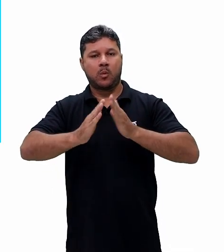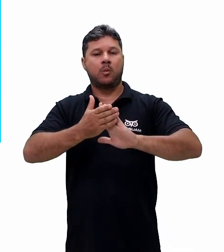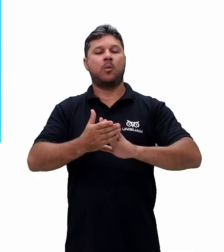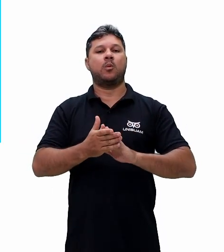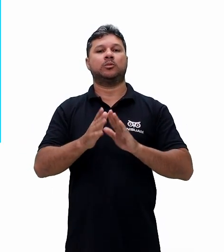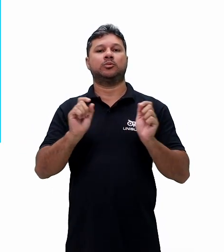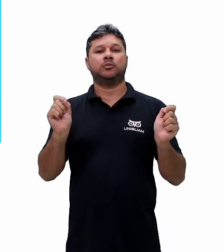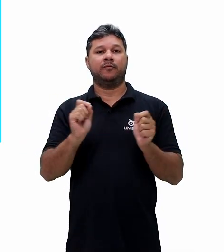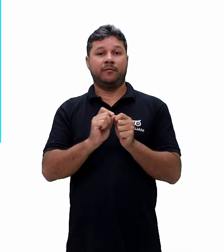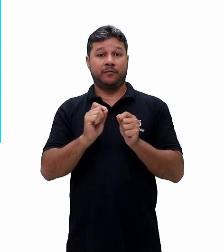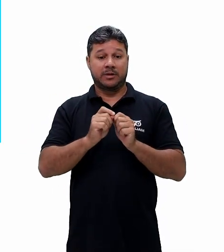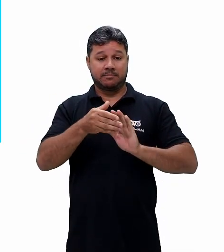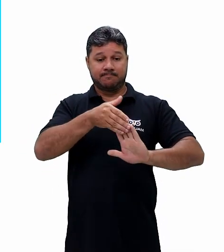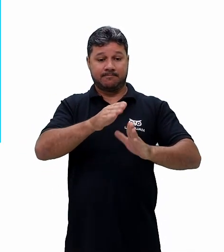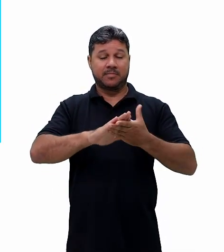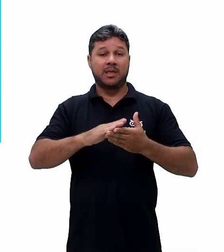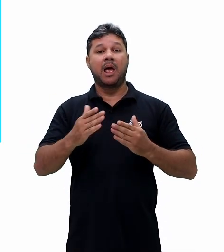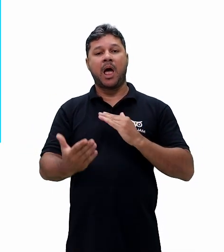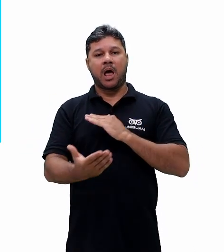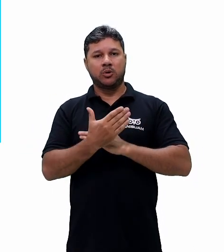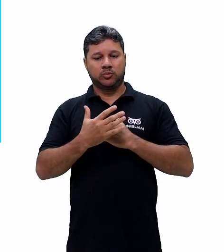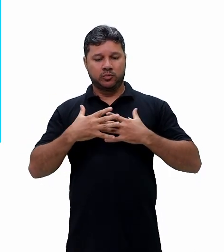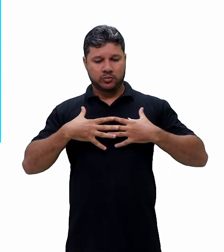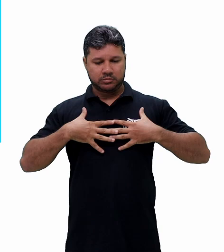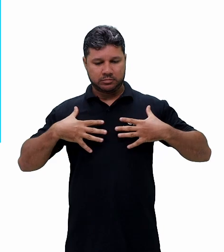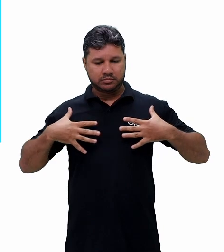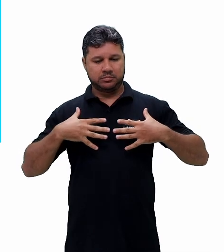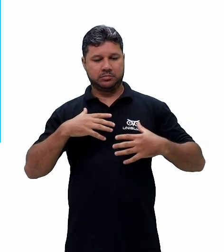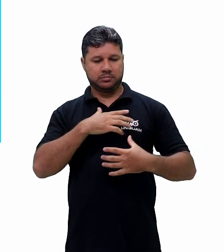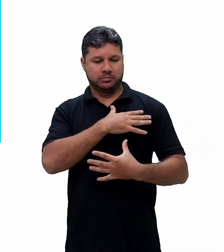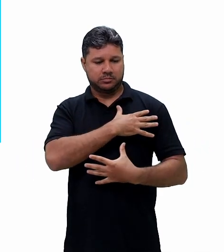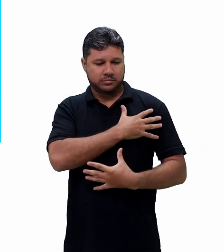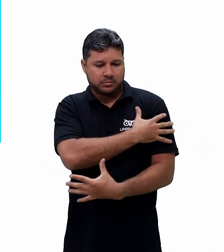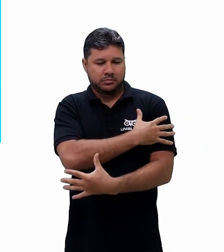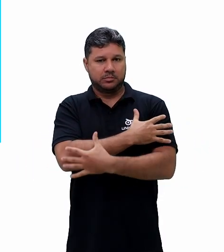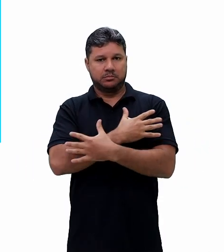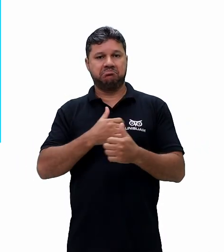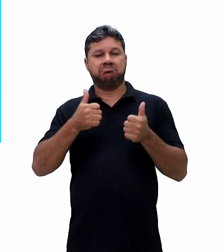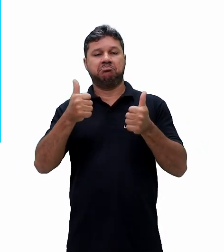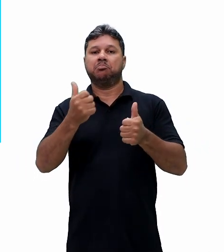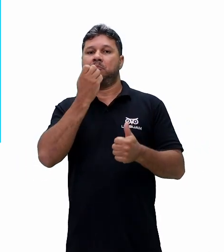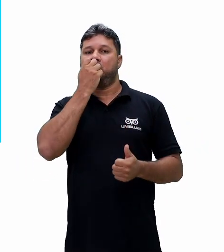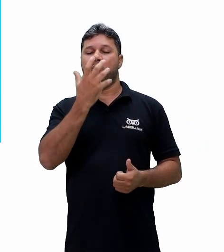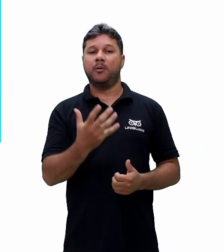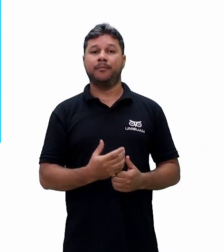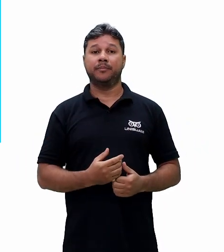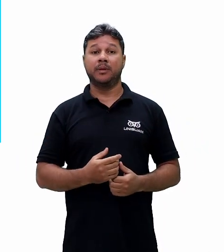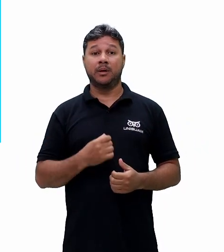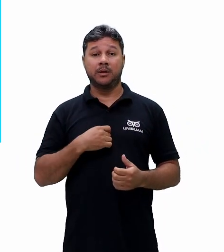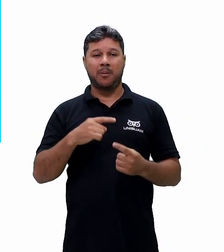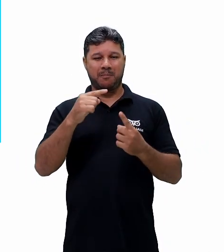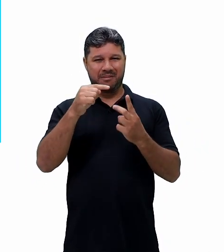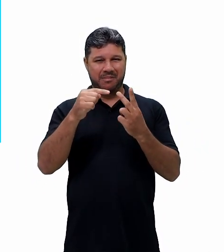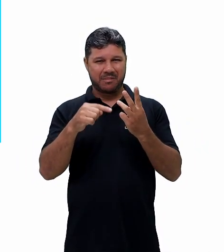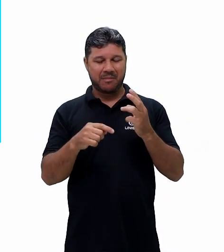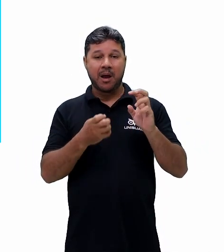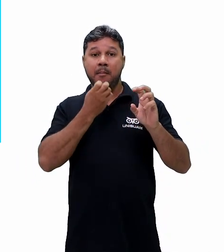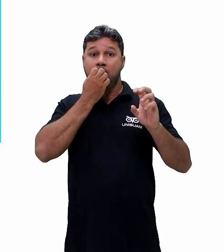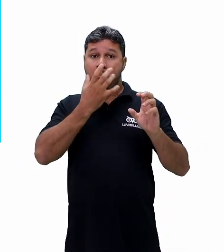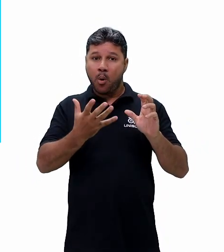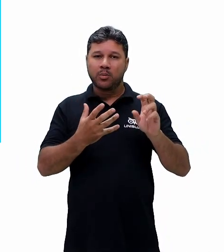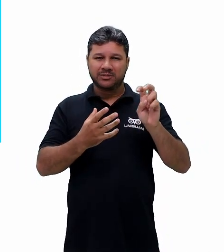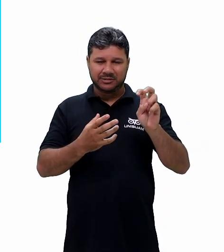muscular somente realizando exercícios de alongamento. Além